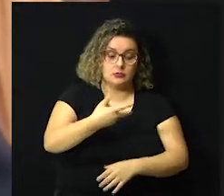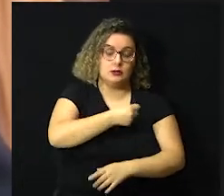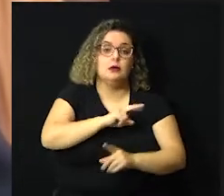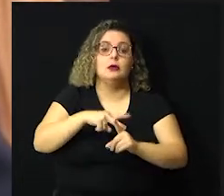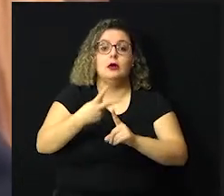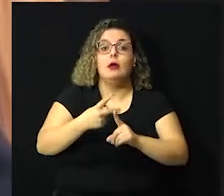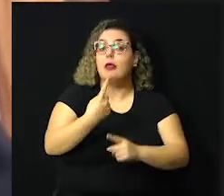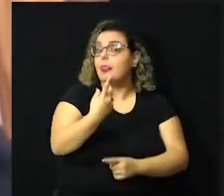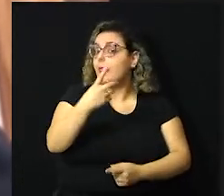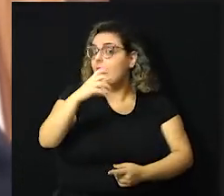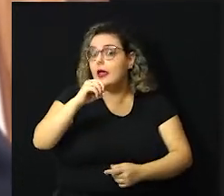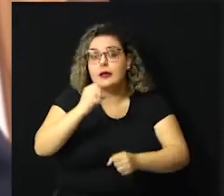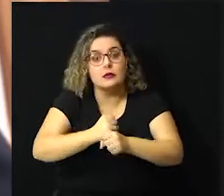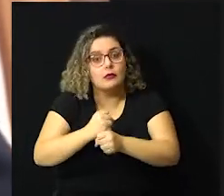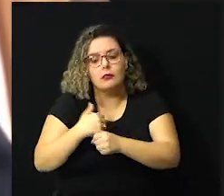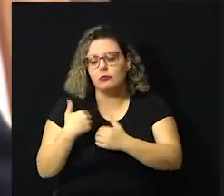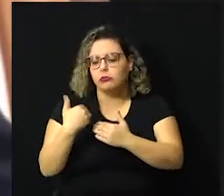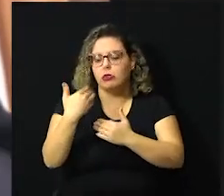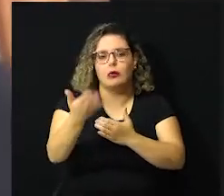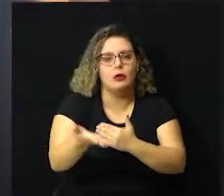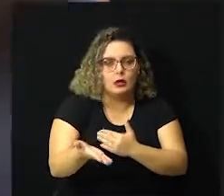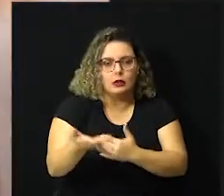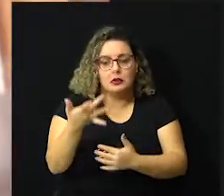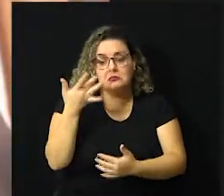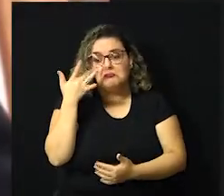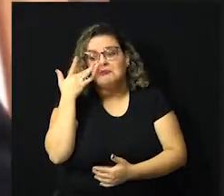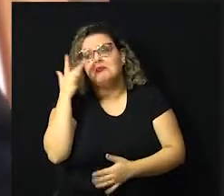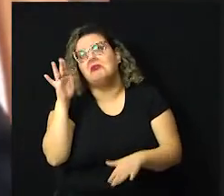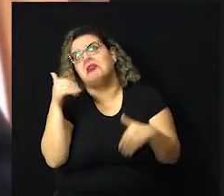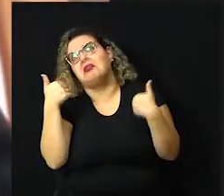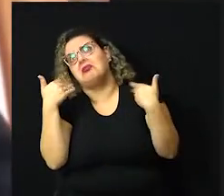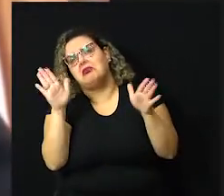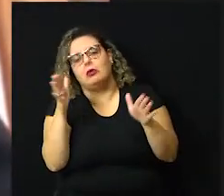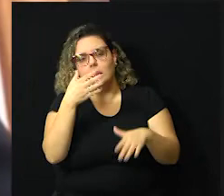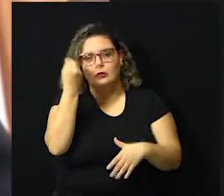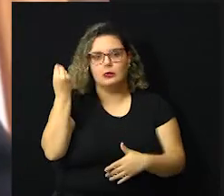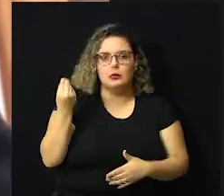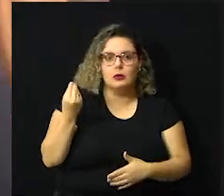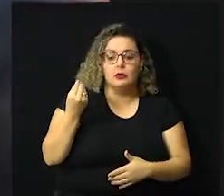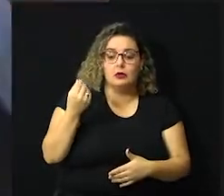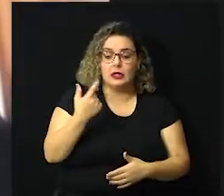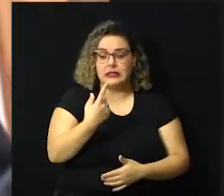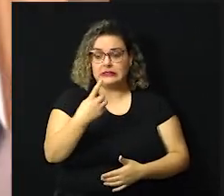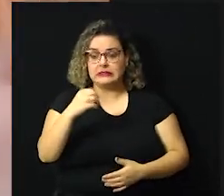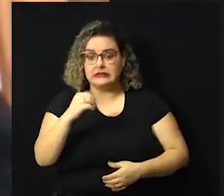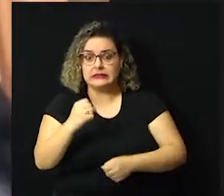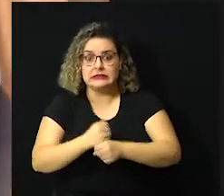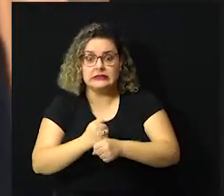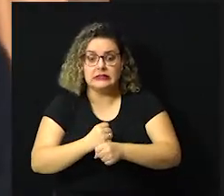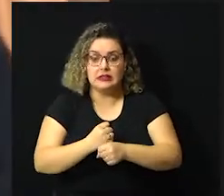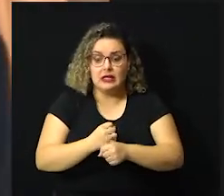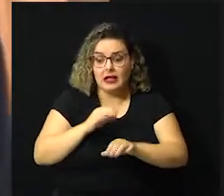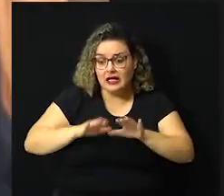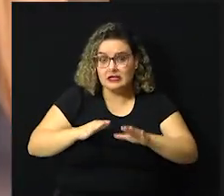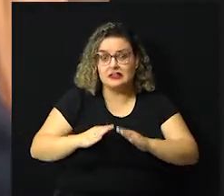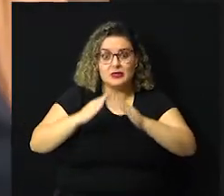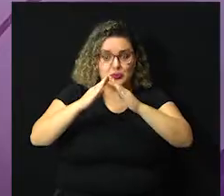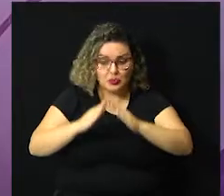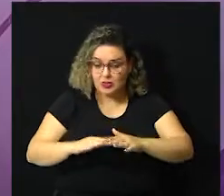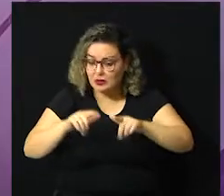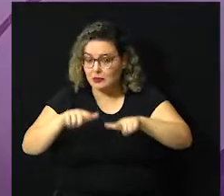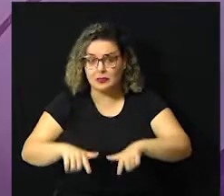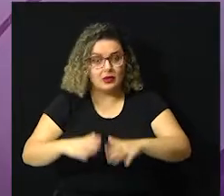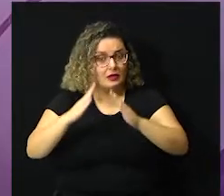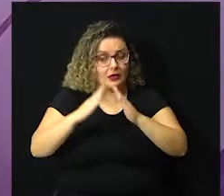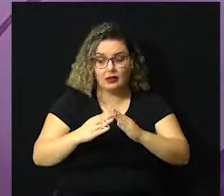ser 10 anos para frente. Então, você nem se preocupa. Daqui 10 anos a gente brinca, será que eu vou estar morando aqui na mesma cidade, na